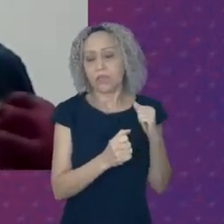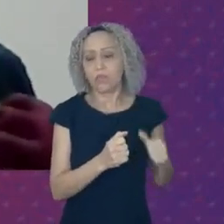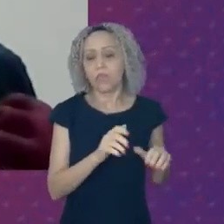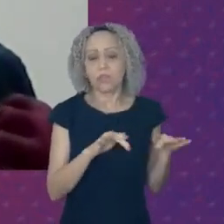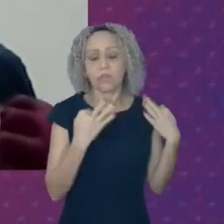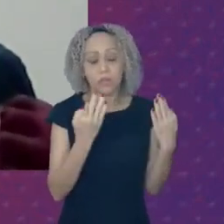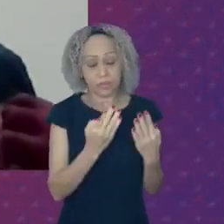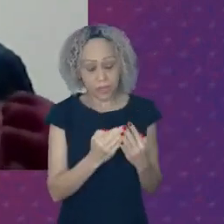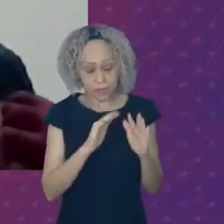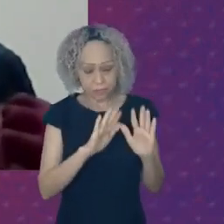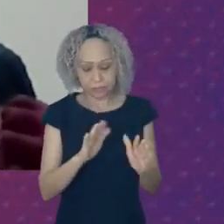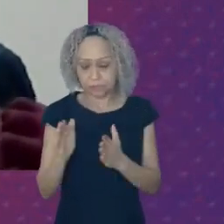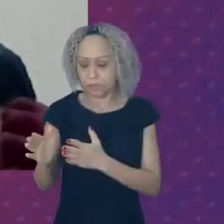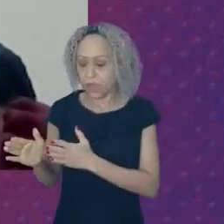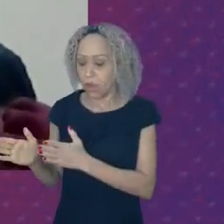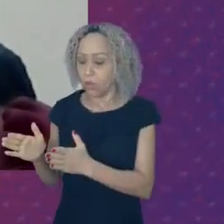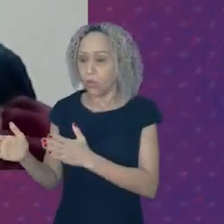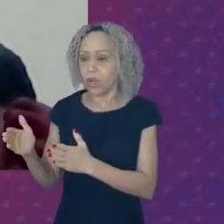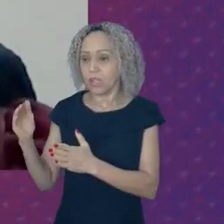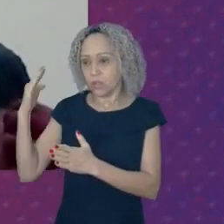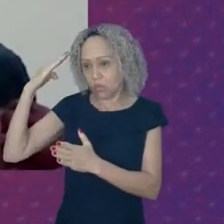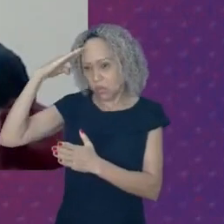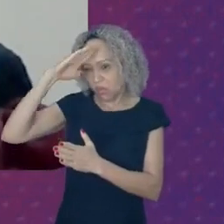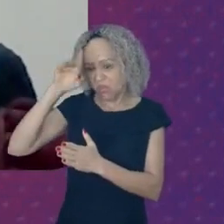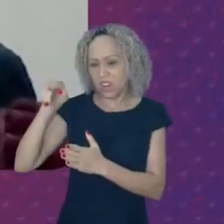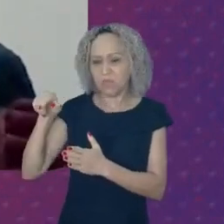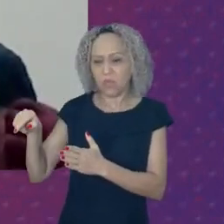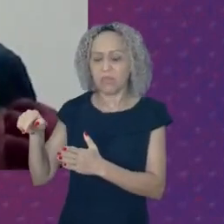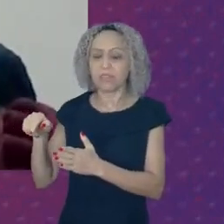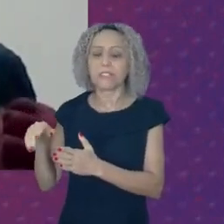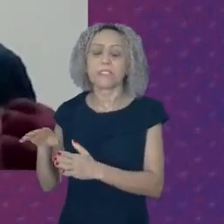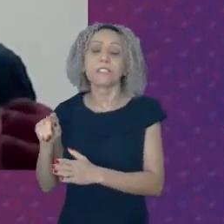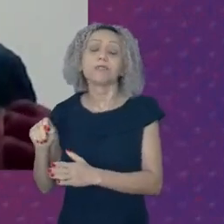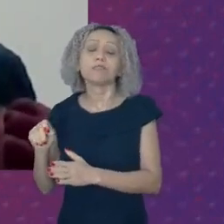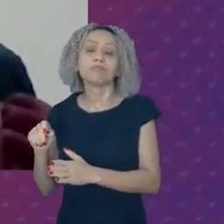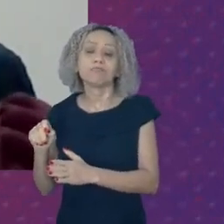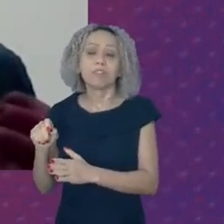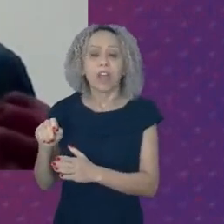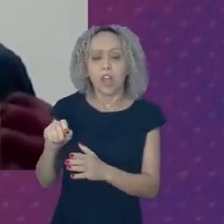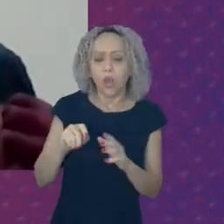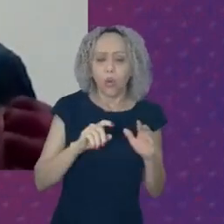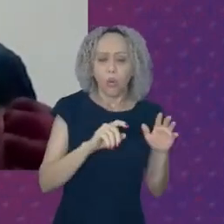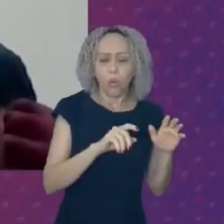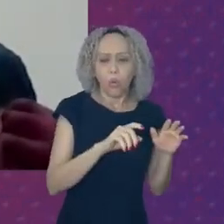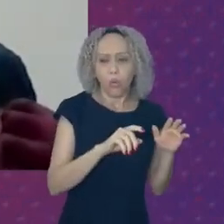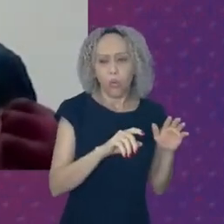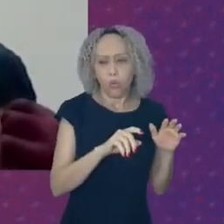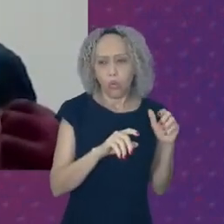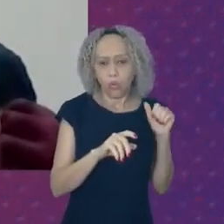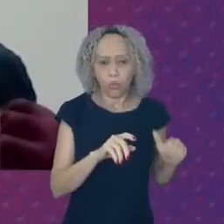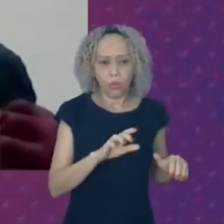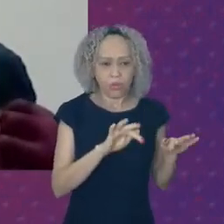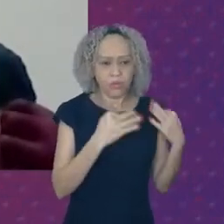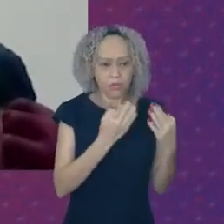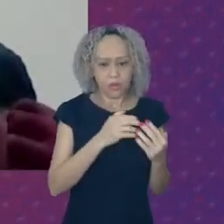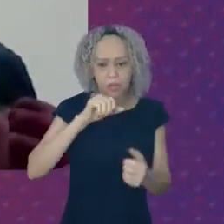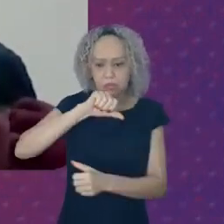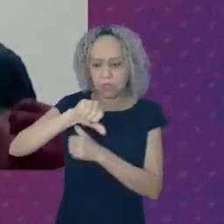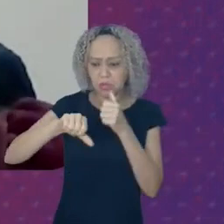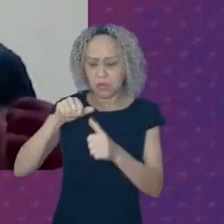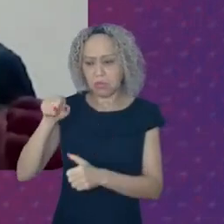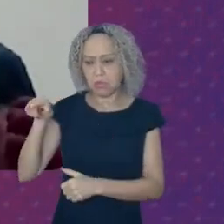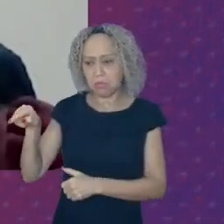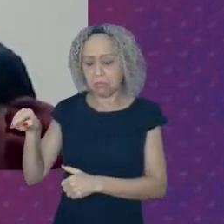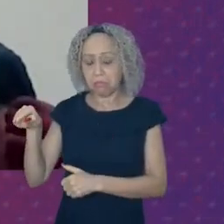Jair Bolsonaro, nós tivemos uma mudança do programa Bolsa Família, que foi substituído pelo Auxílio Brasil. E